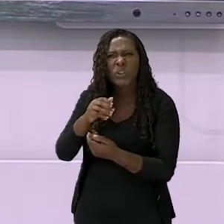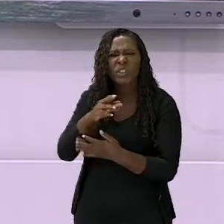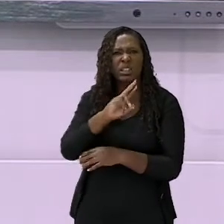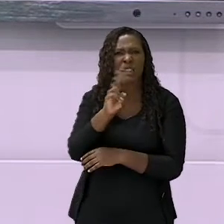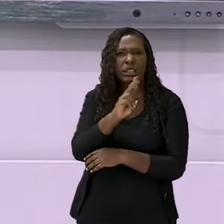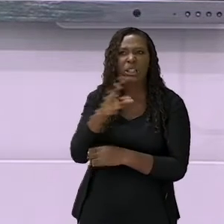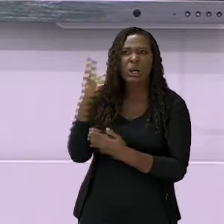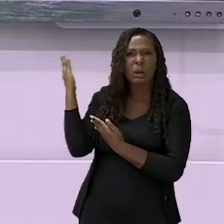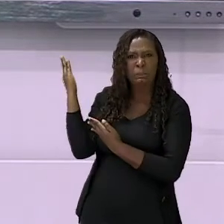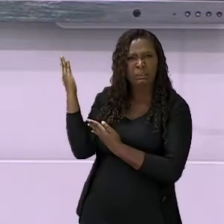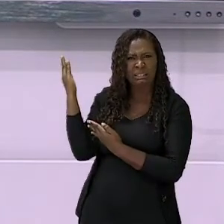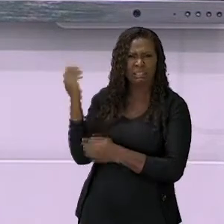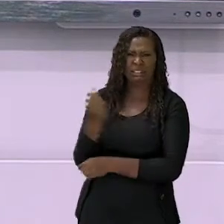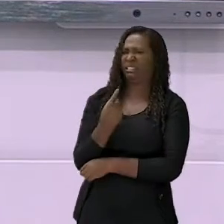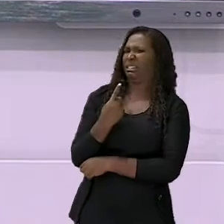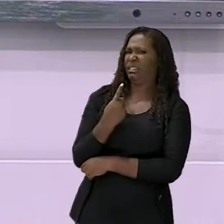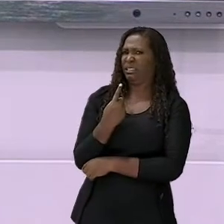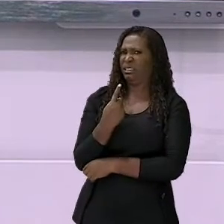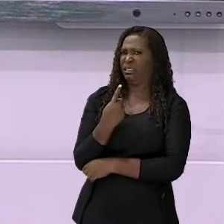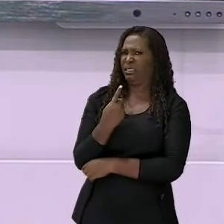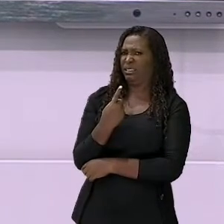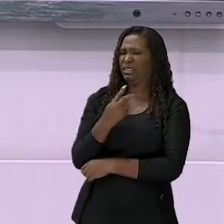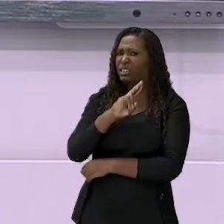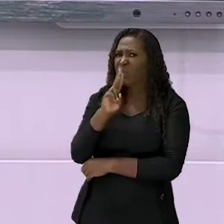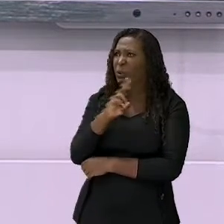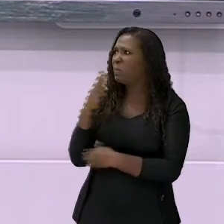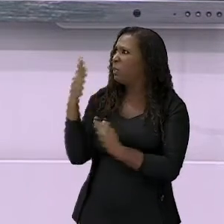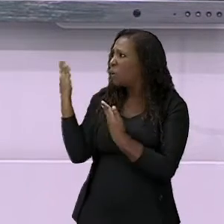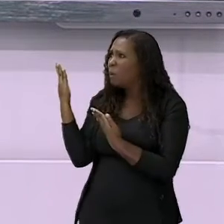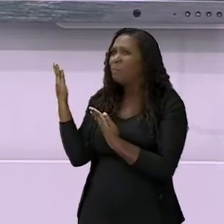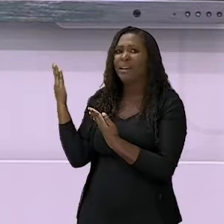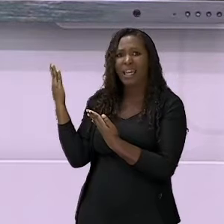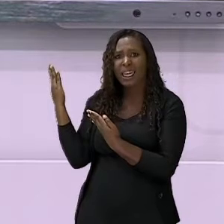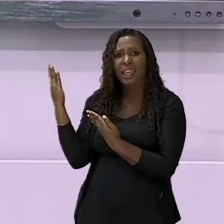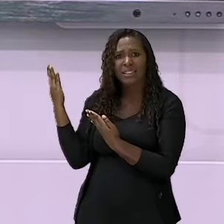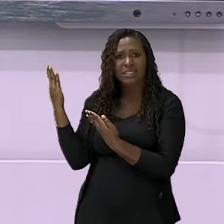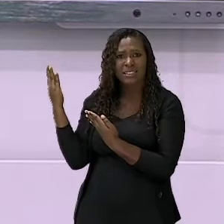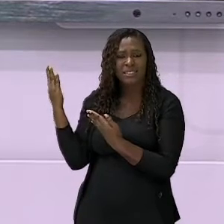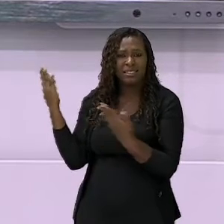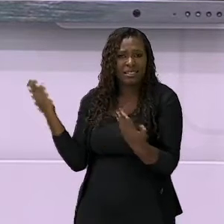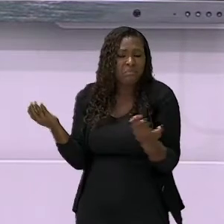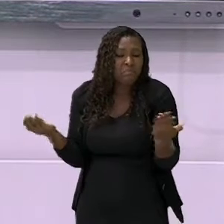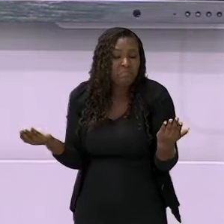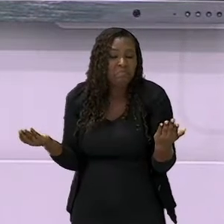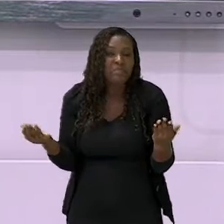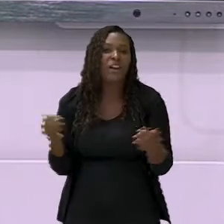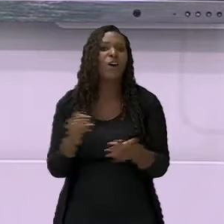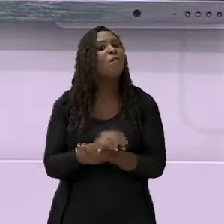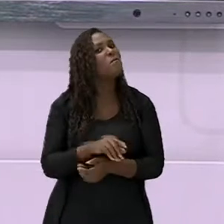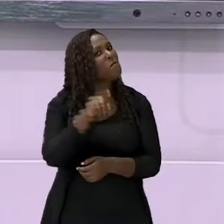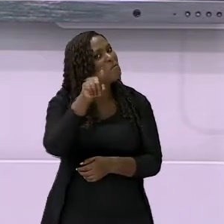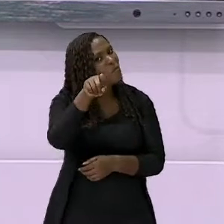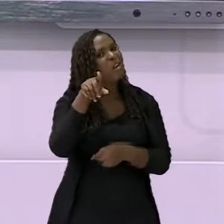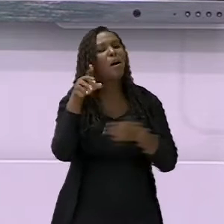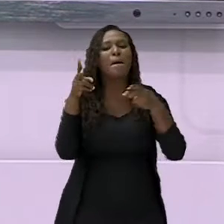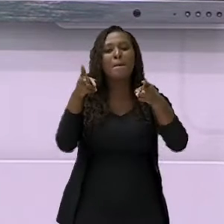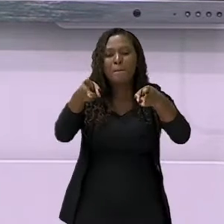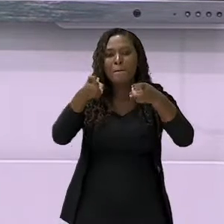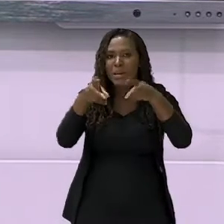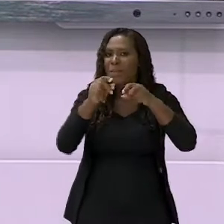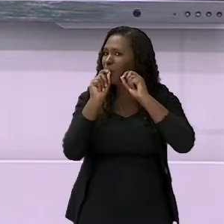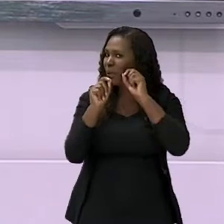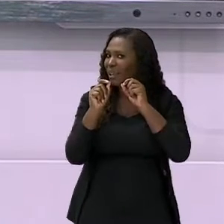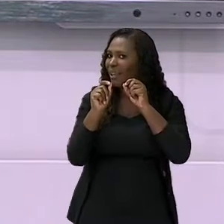esquisito, abstracismo. Olha só, você vai ver que, de acordo com que a aula